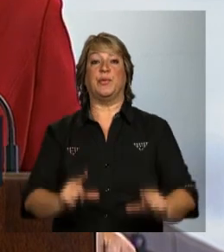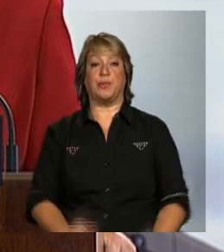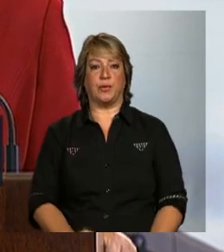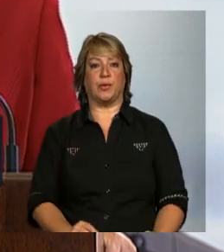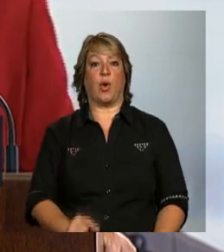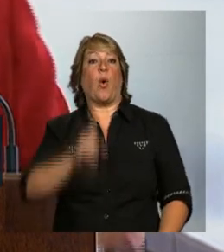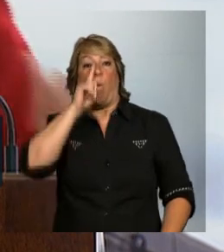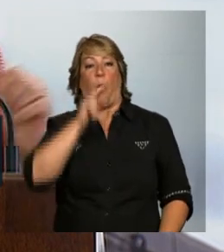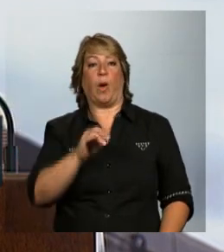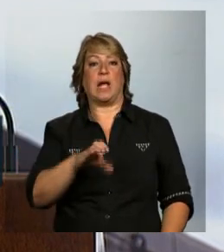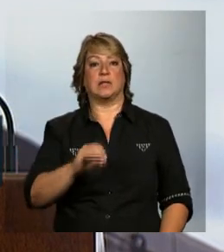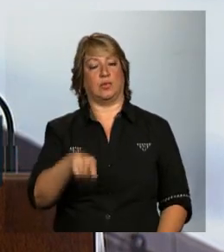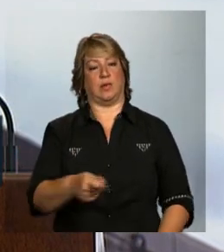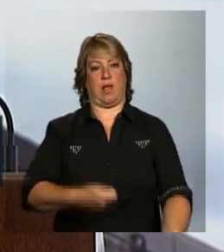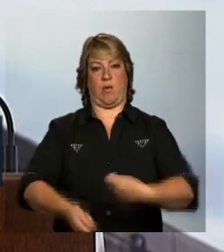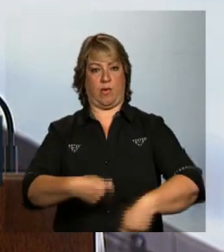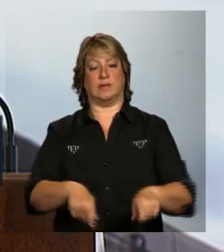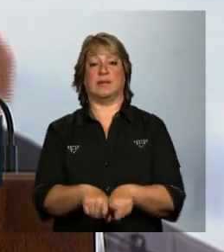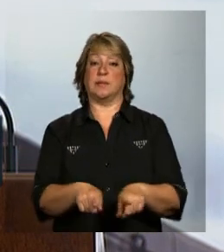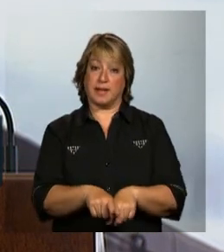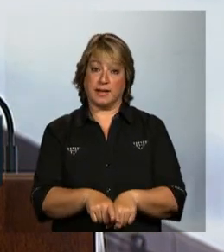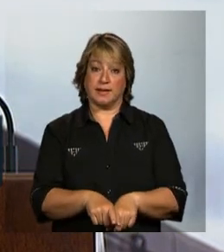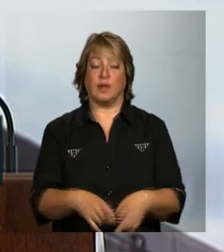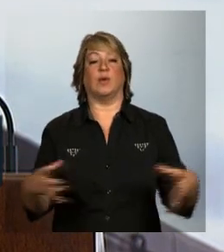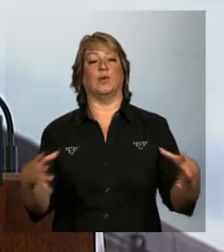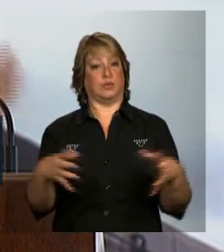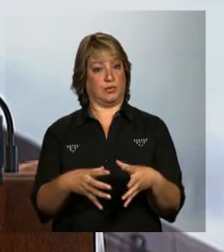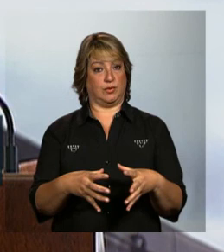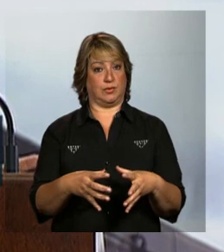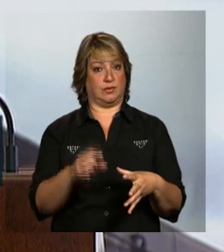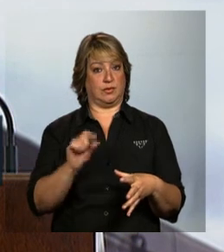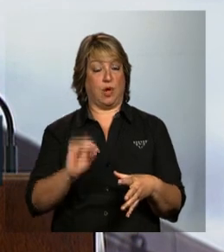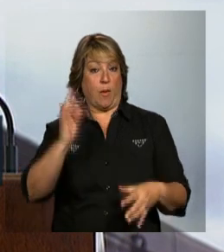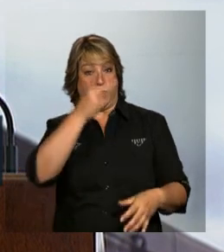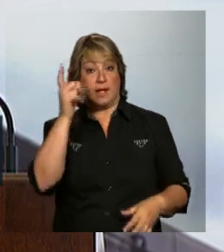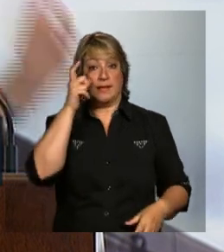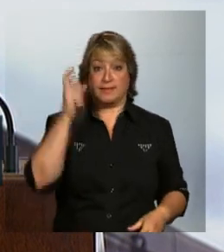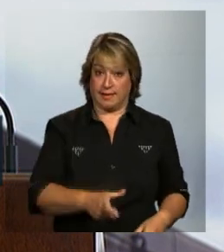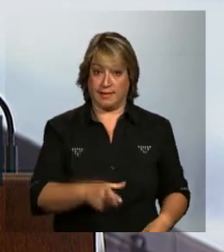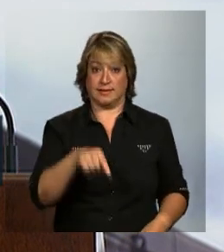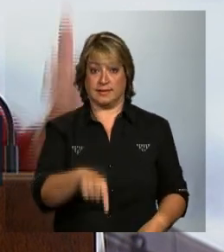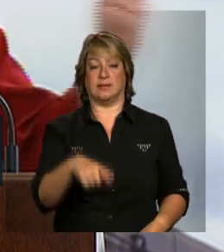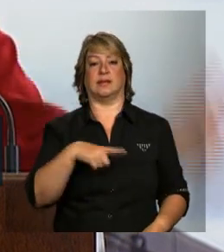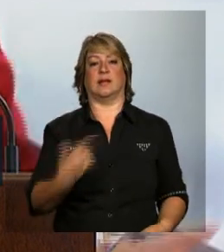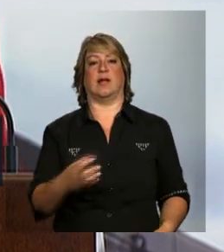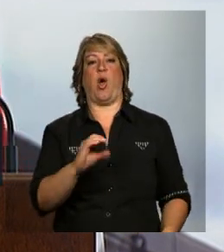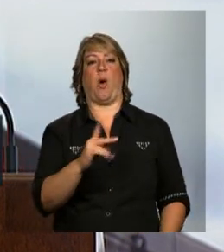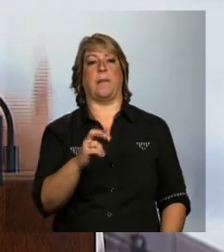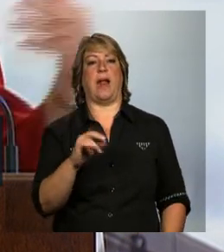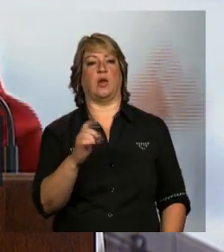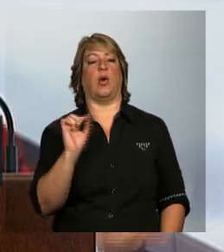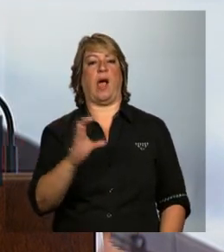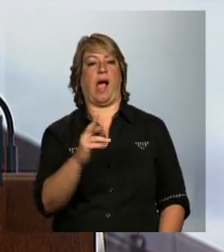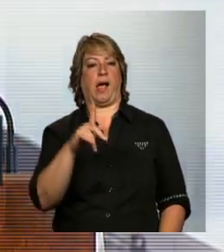o risco do negócio e é o conjunto dos interessados operadores